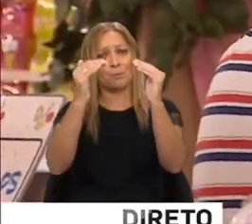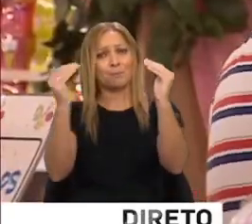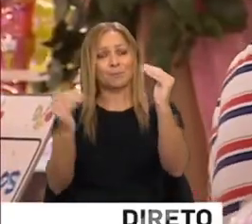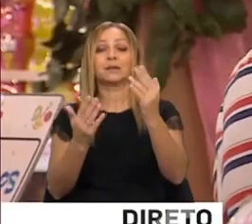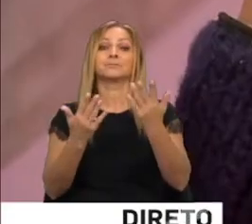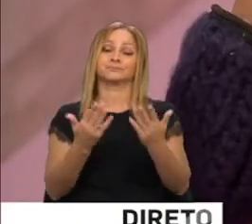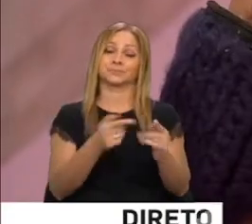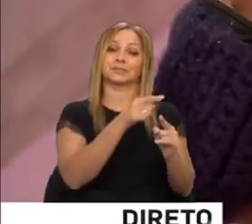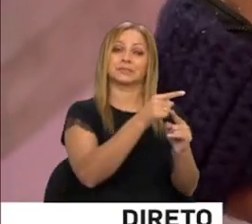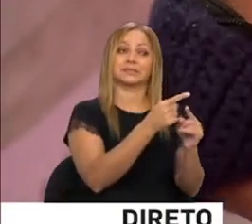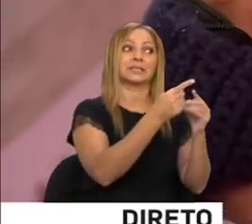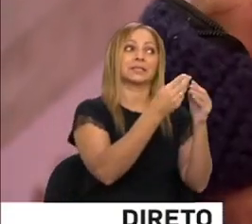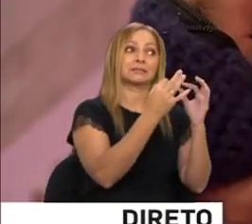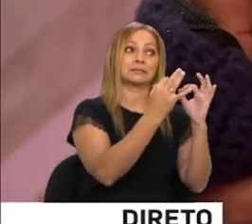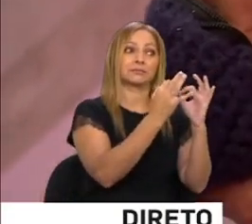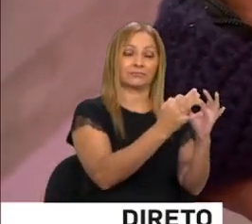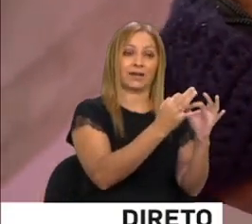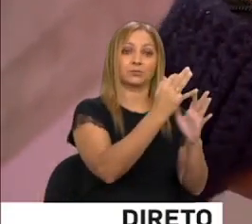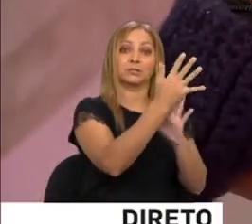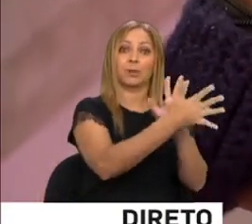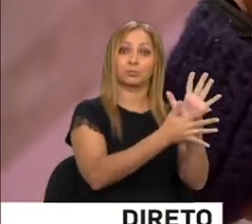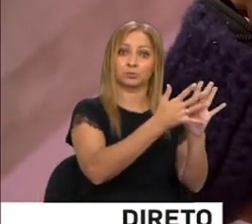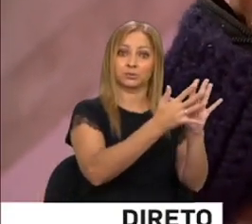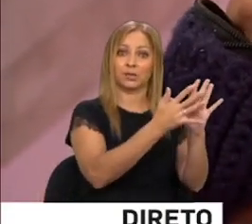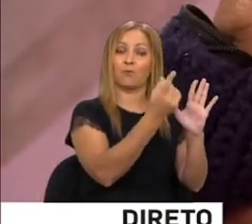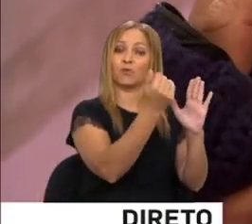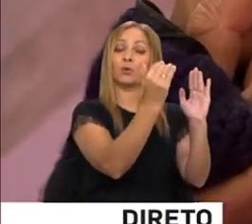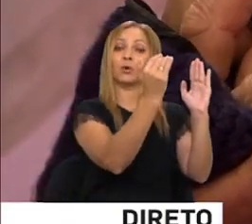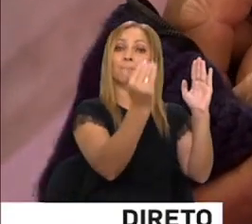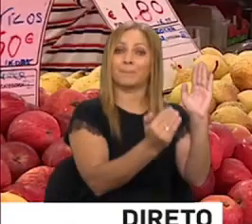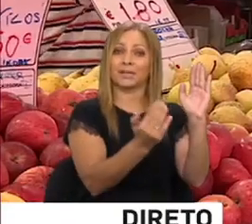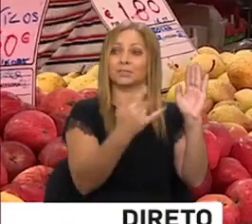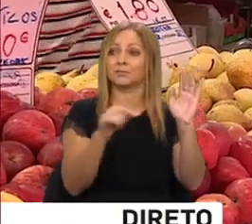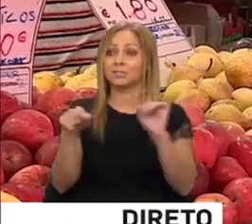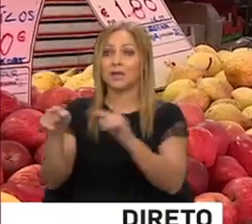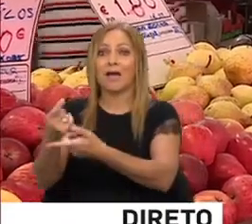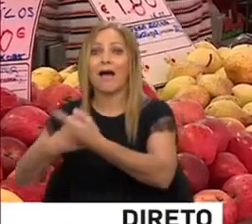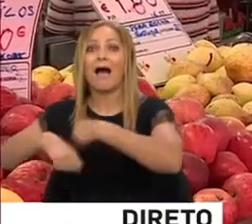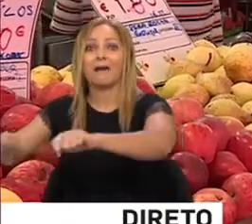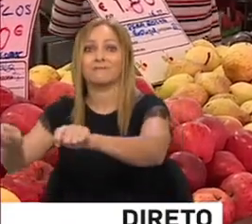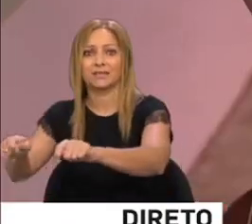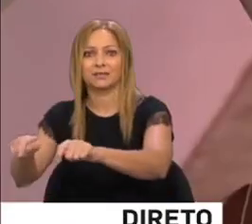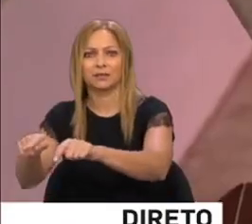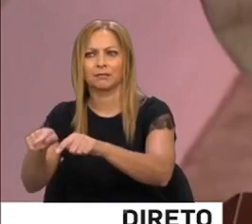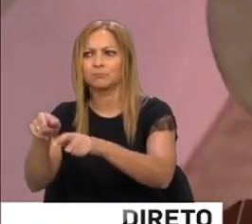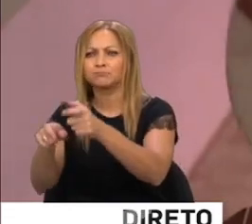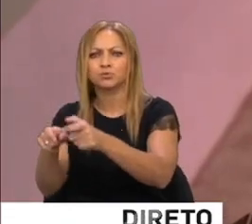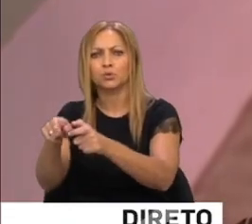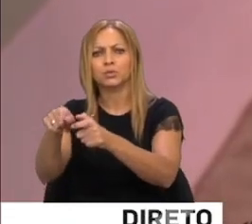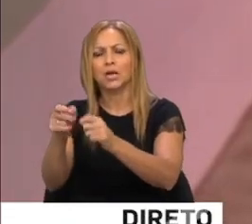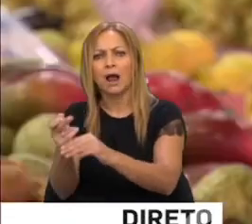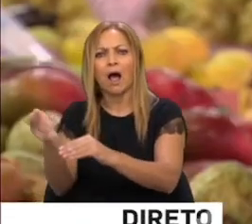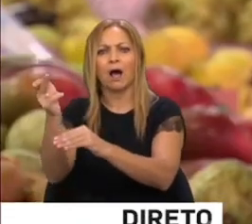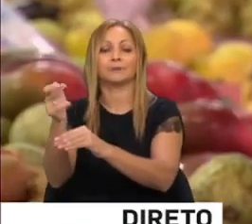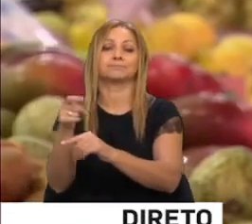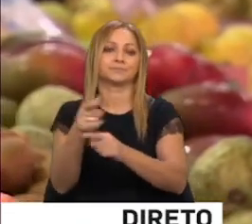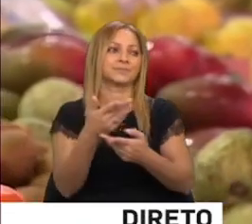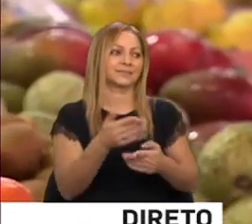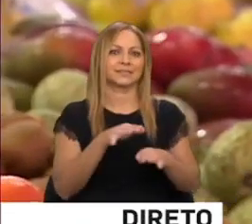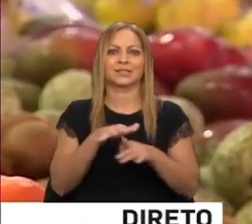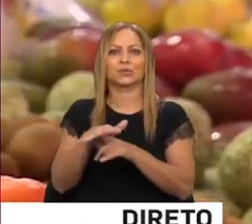no produto final junto do Consumidor exatamente e essa traça talvez a parte mais surpreendente a ser a velocidade com que isso ainda não se manifestou